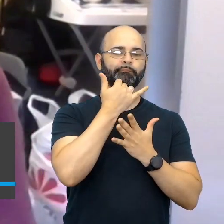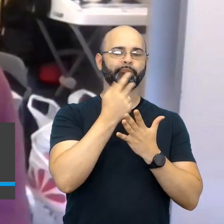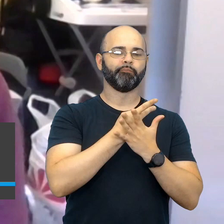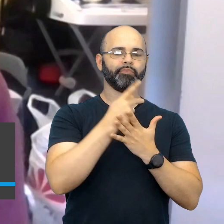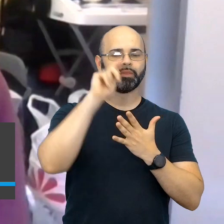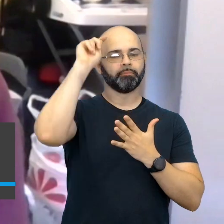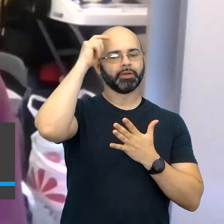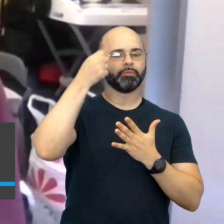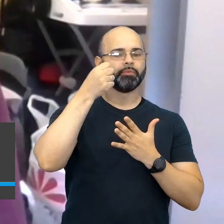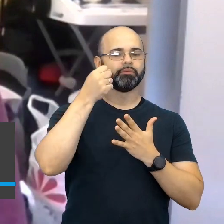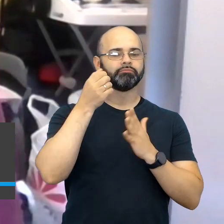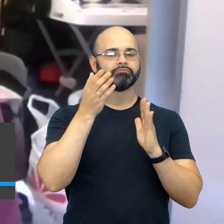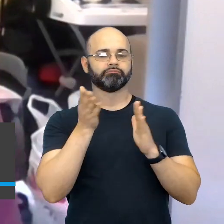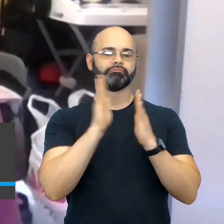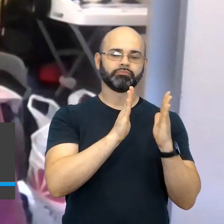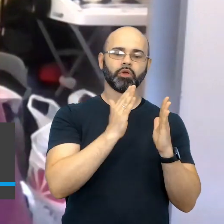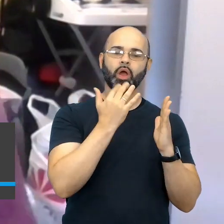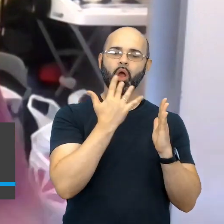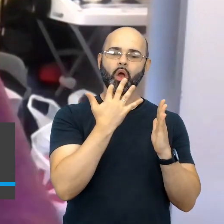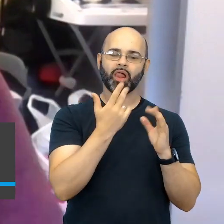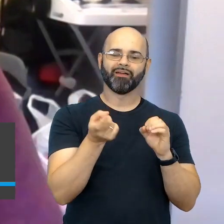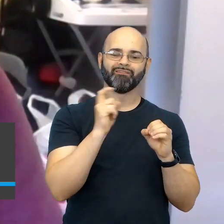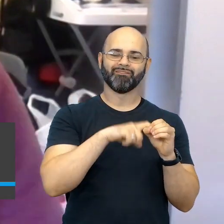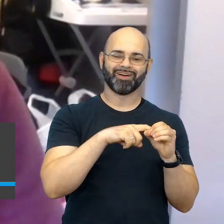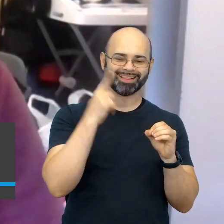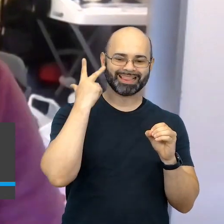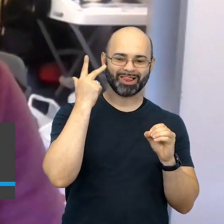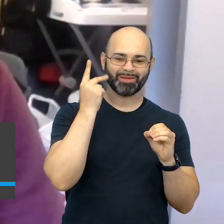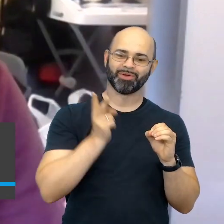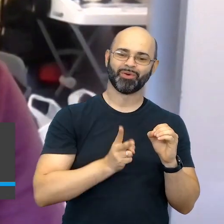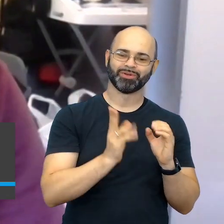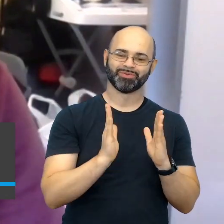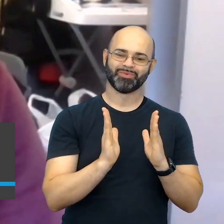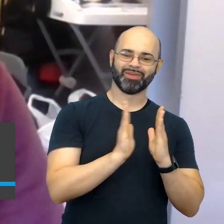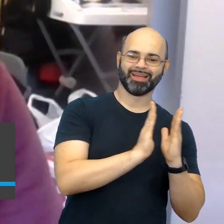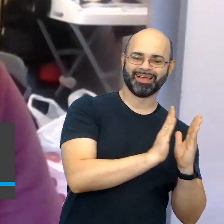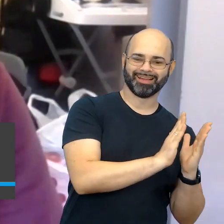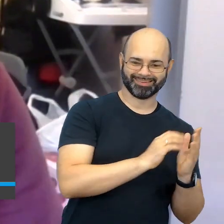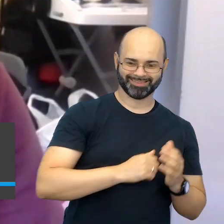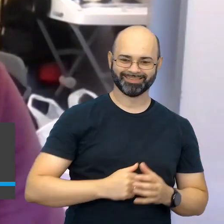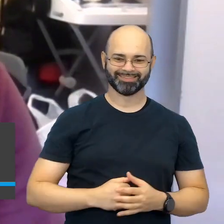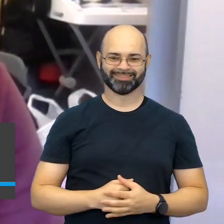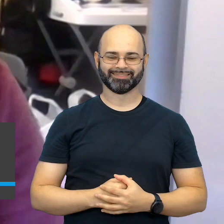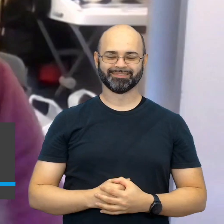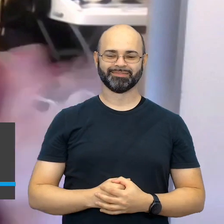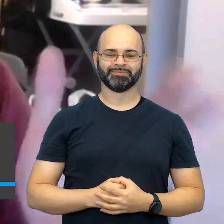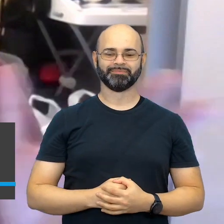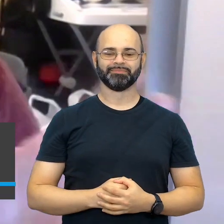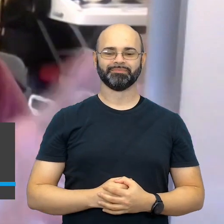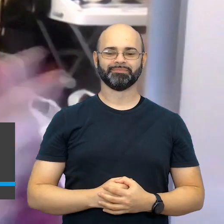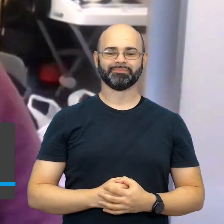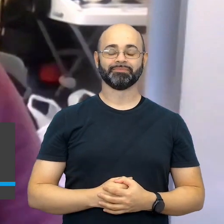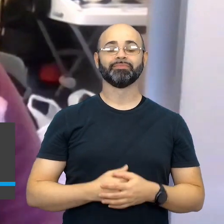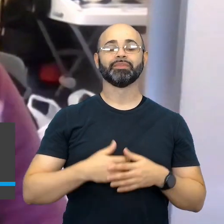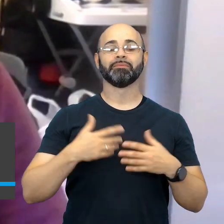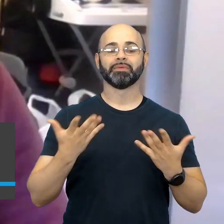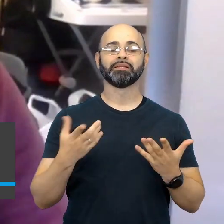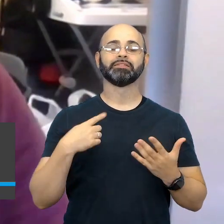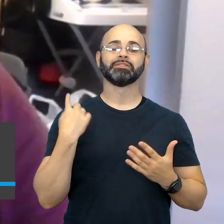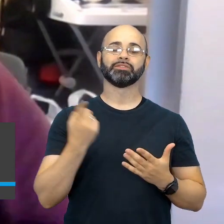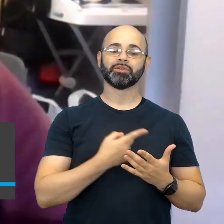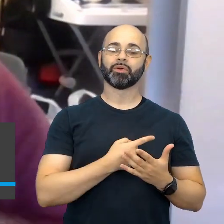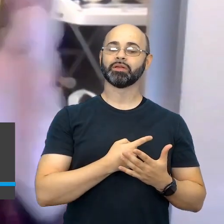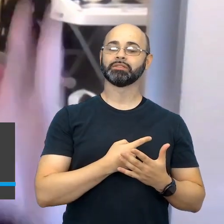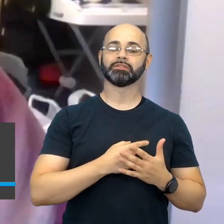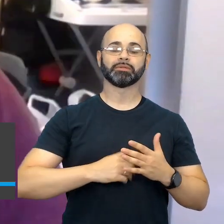conjunto com outros departamentos em momentos posteriores ao roteiro até. Mas quanto mais a gente está